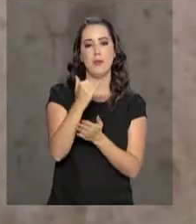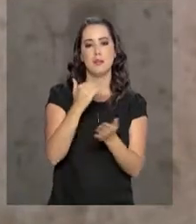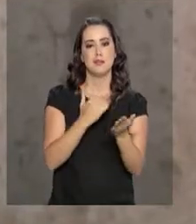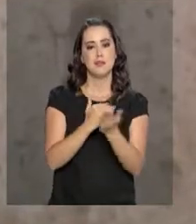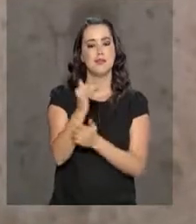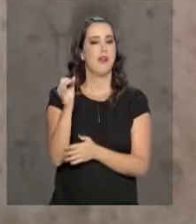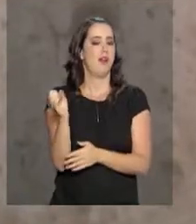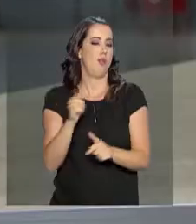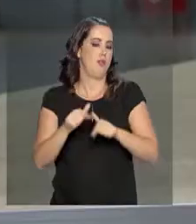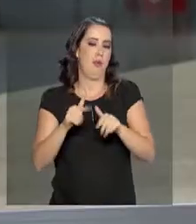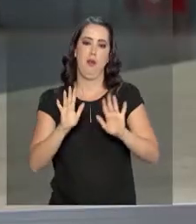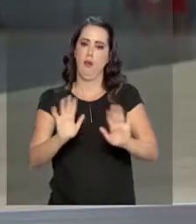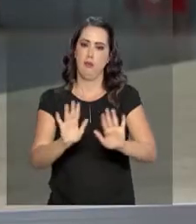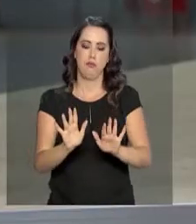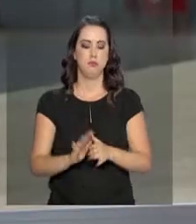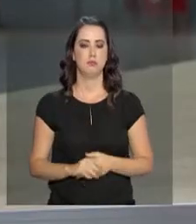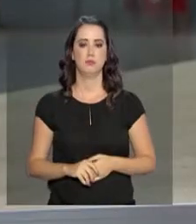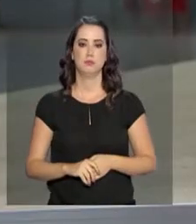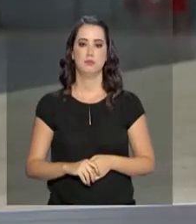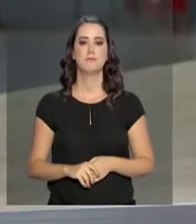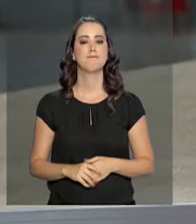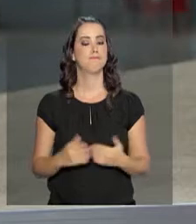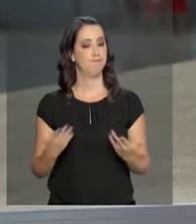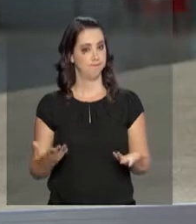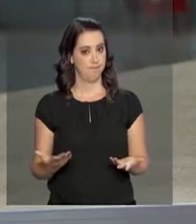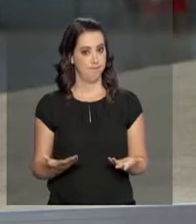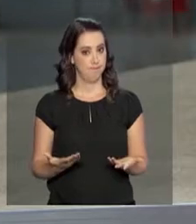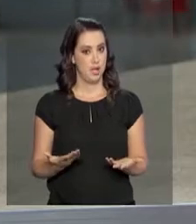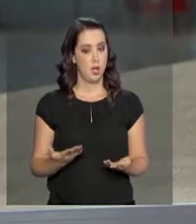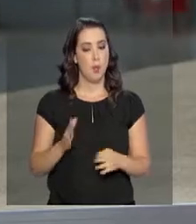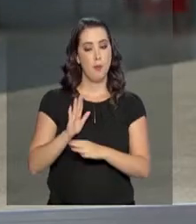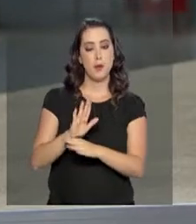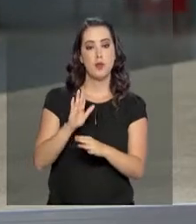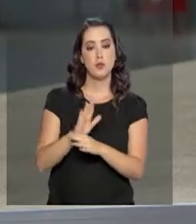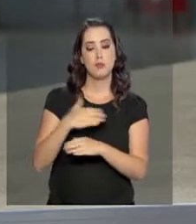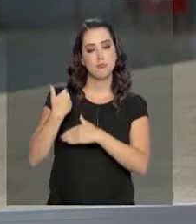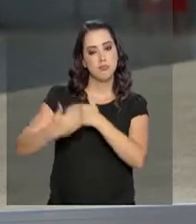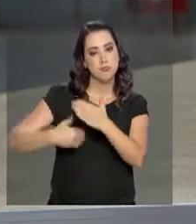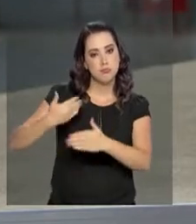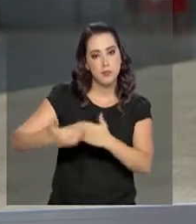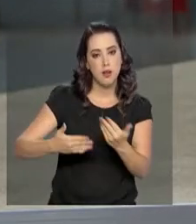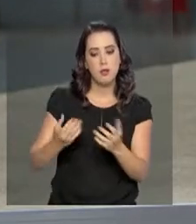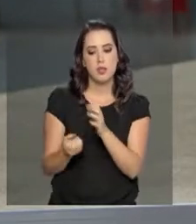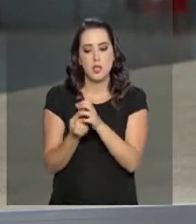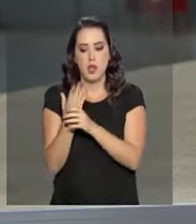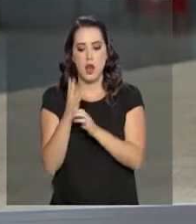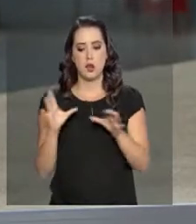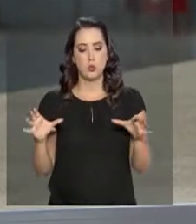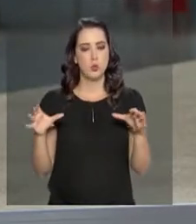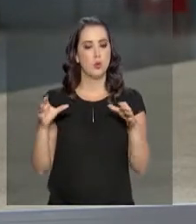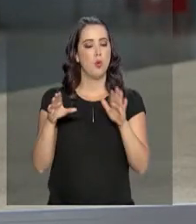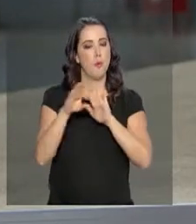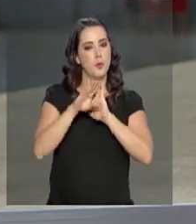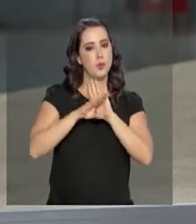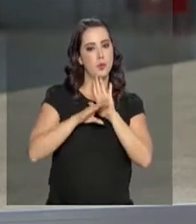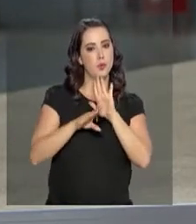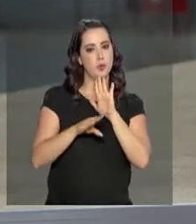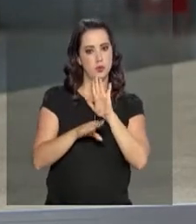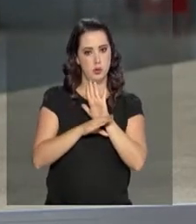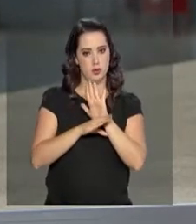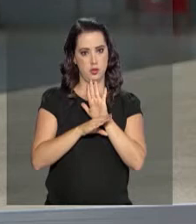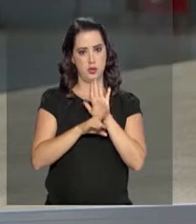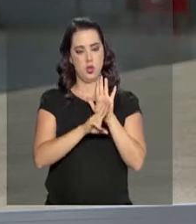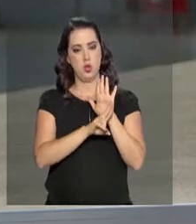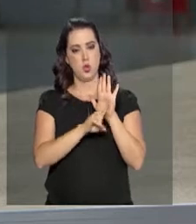as suas ações bom pra auxiliar aí nesse processo de transição foi criado um programa chamado e